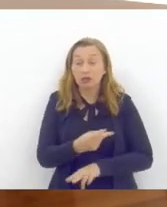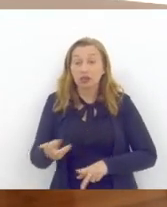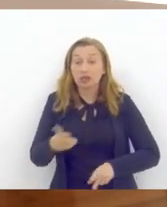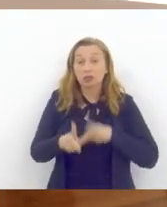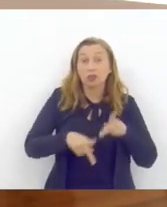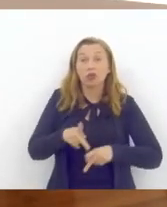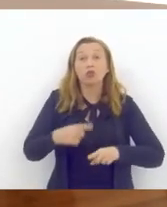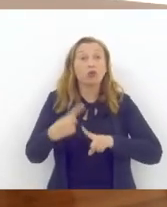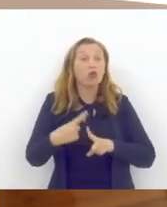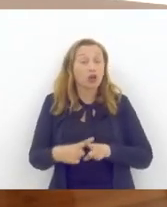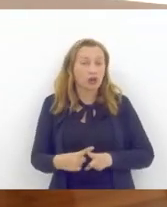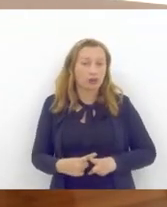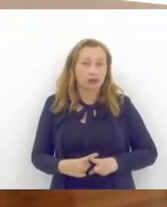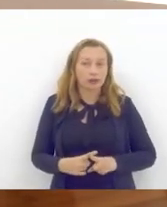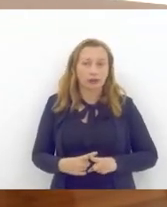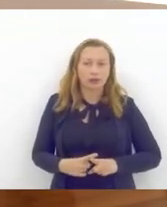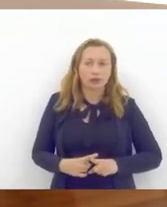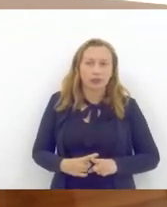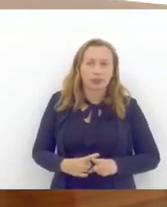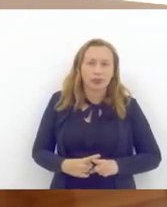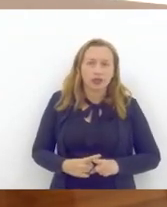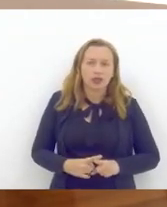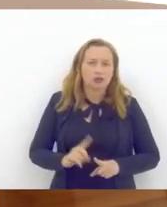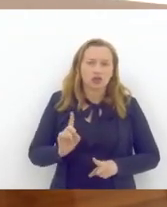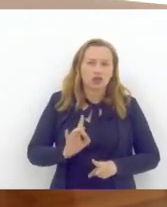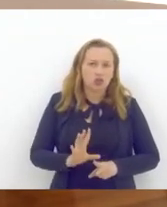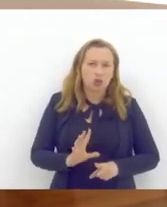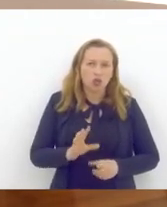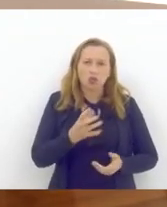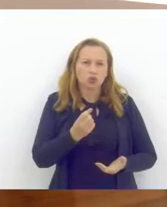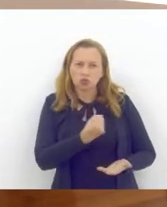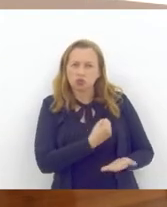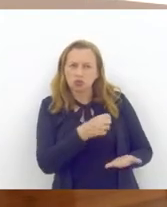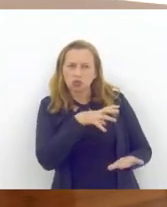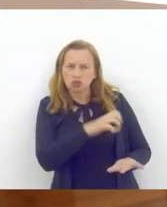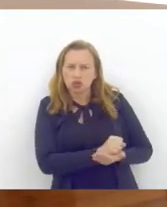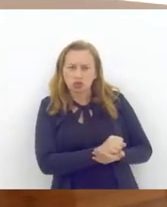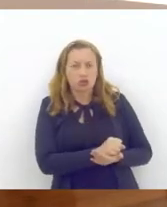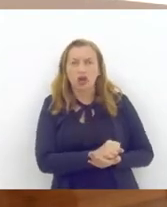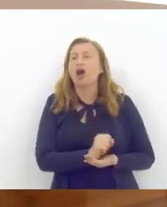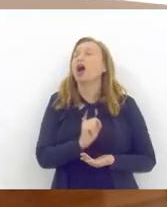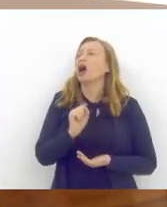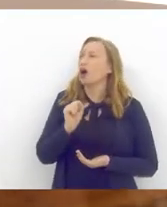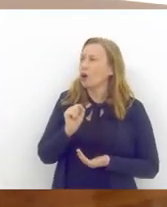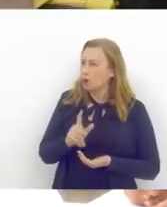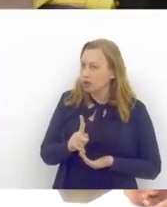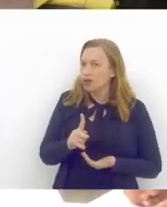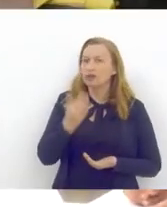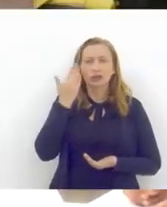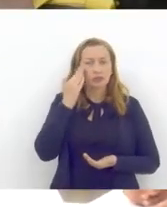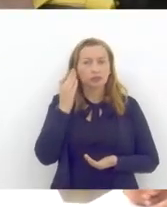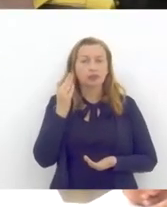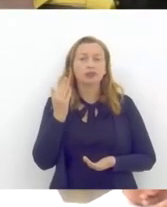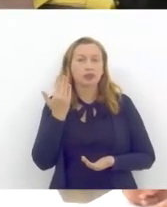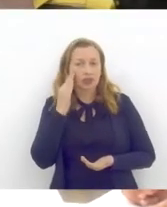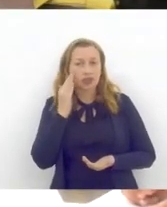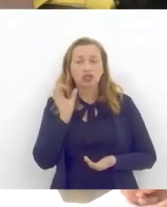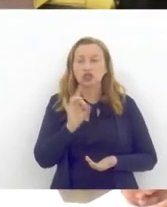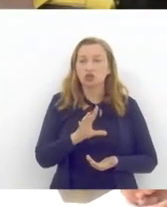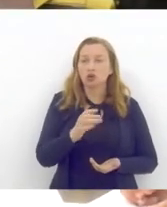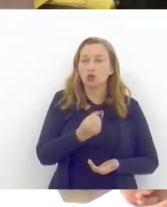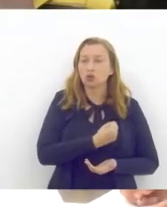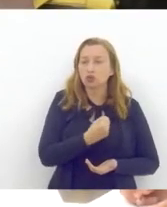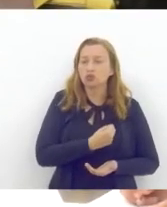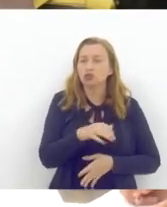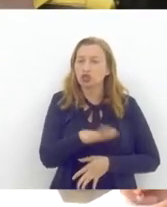quê? Porque não é só o número de matrículas... Ah, tá. Eu havia entendido que era só um número de